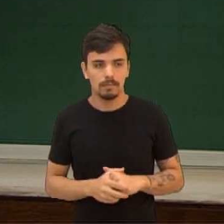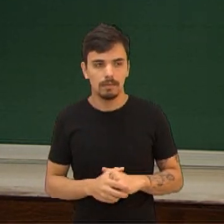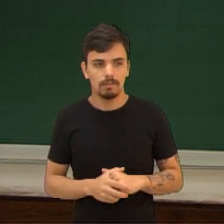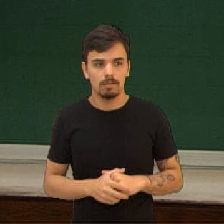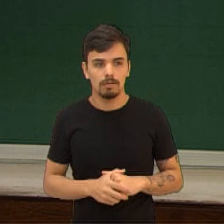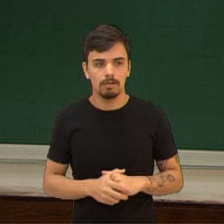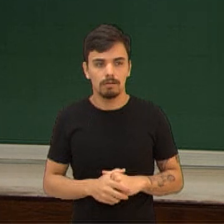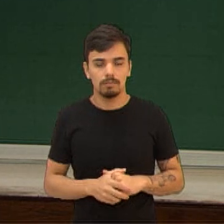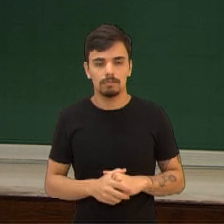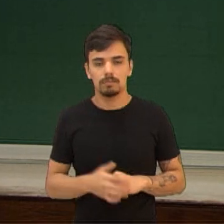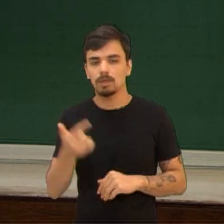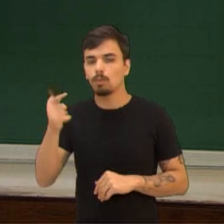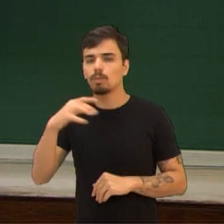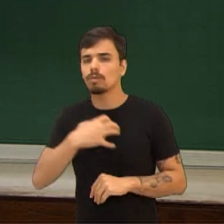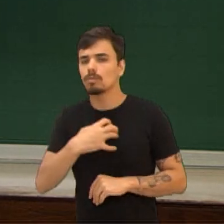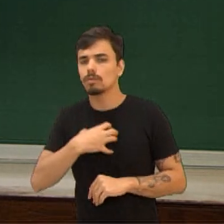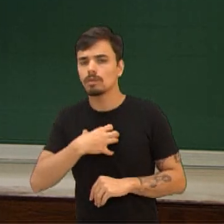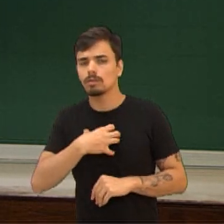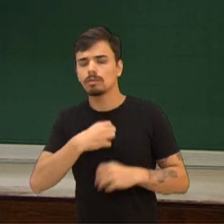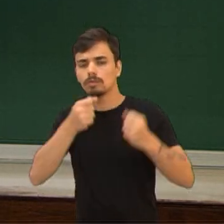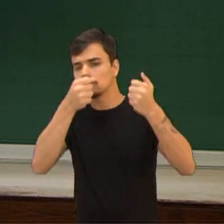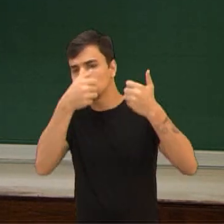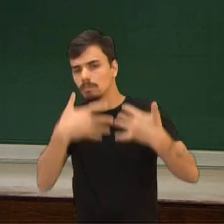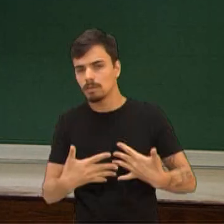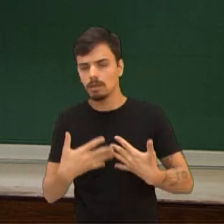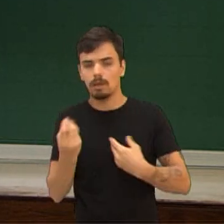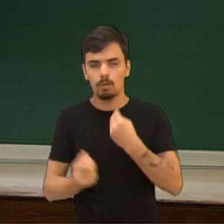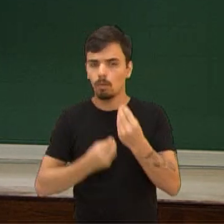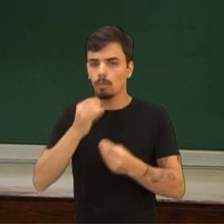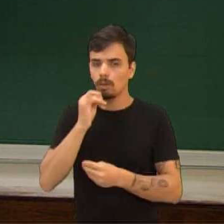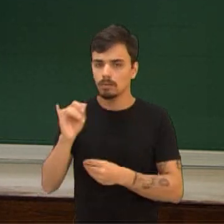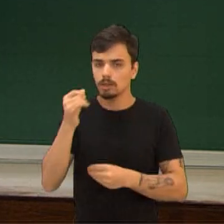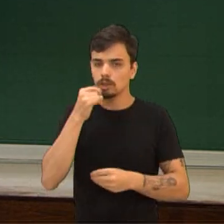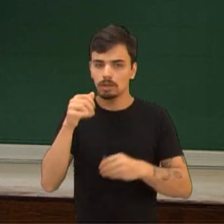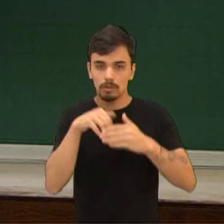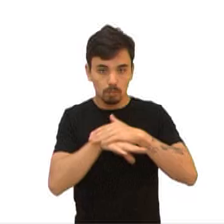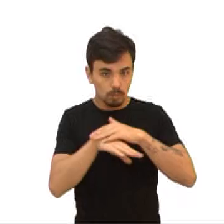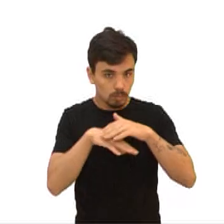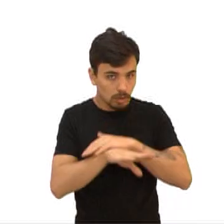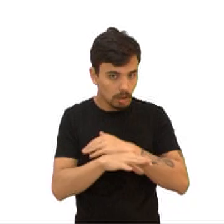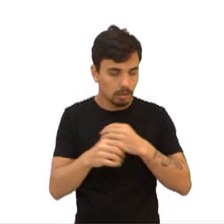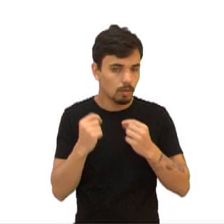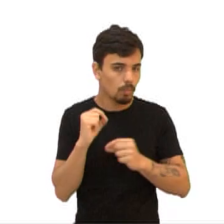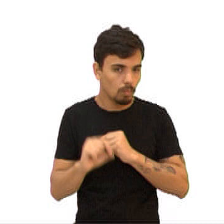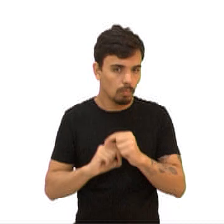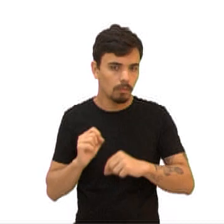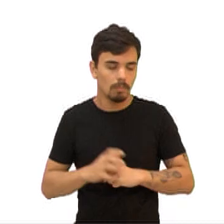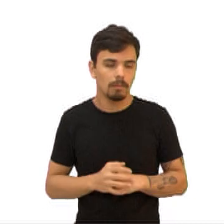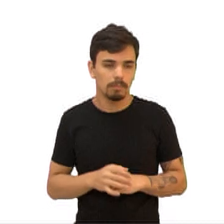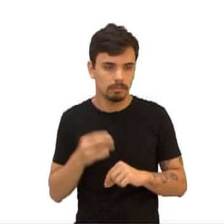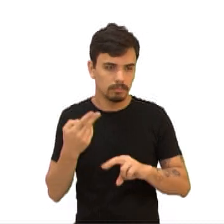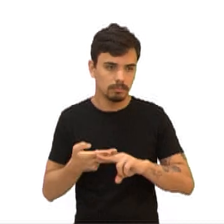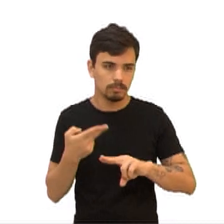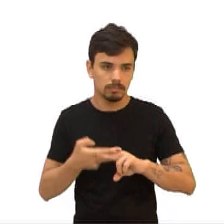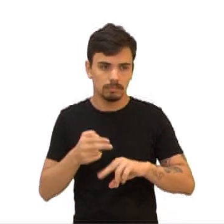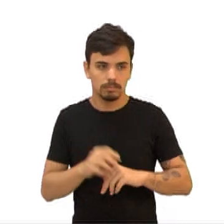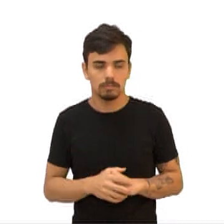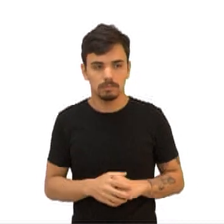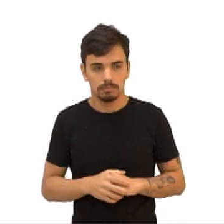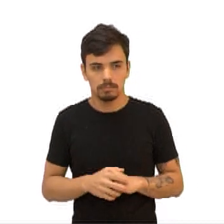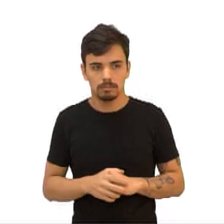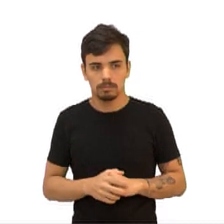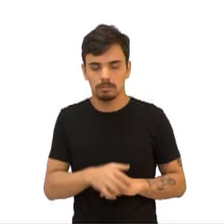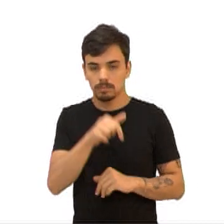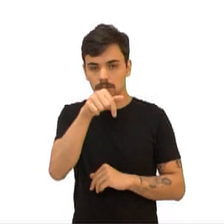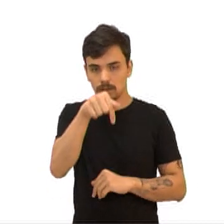Bom, outra forma de escrever, né, a energia acumulada é usar a relação de capacitância. Né?